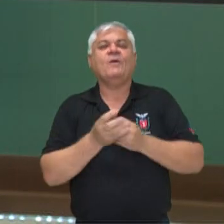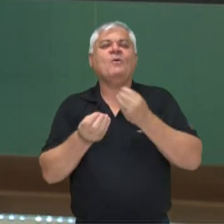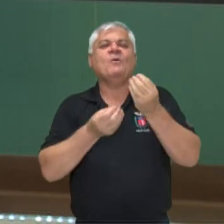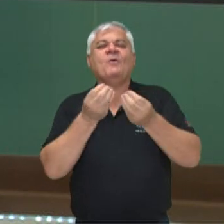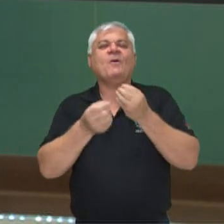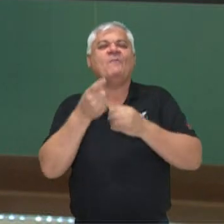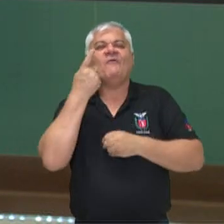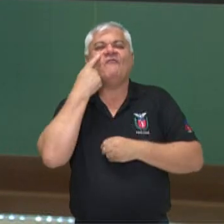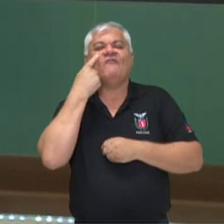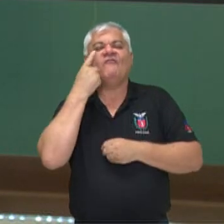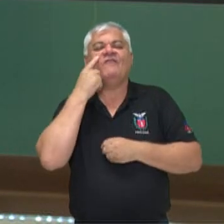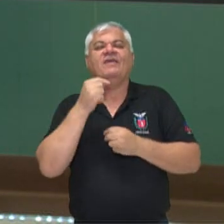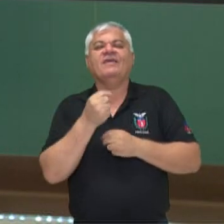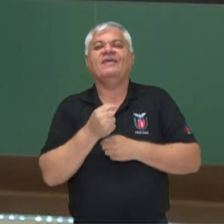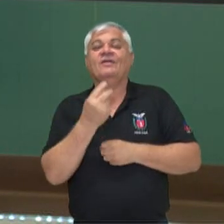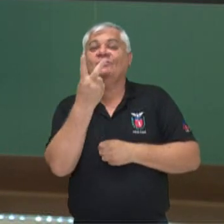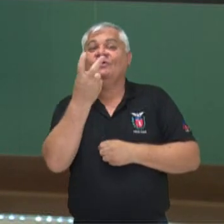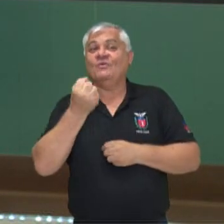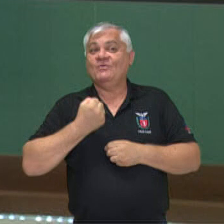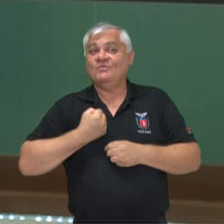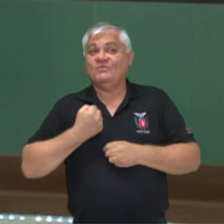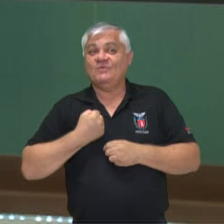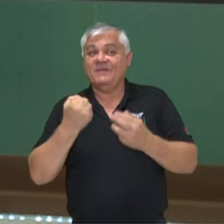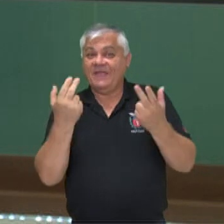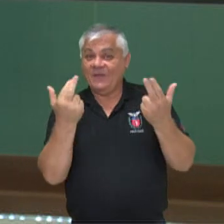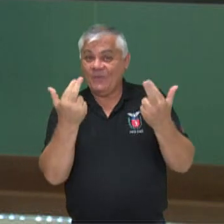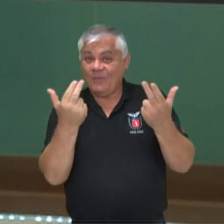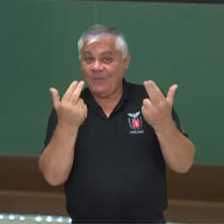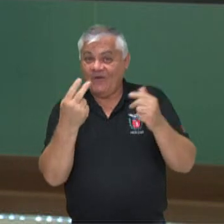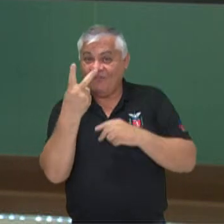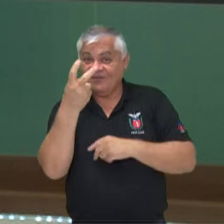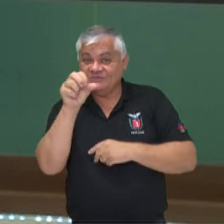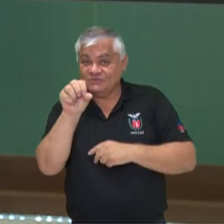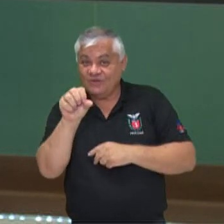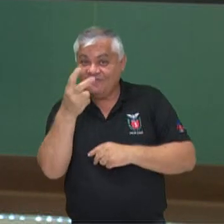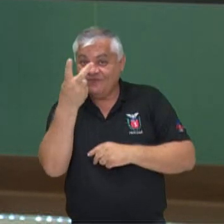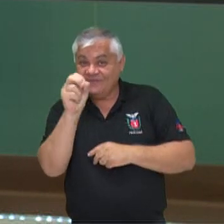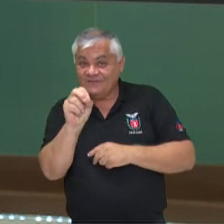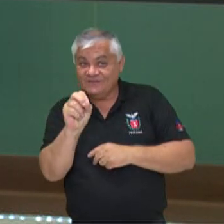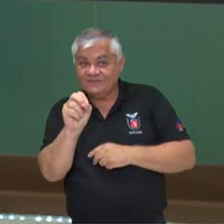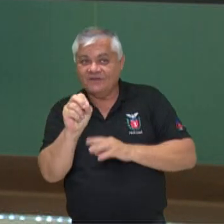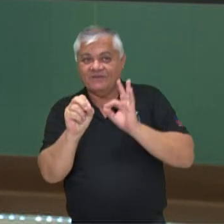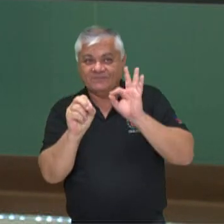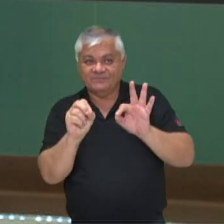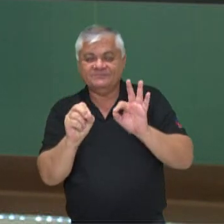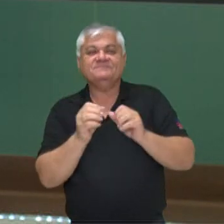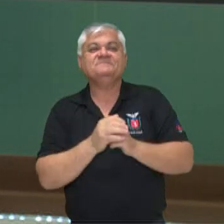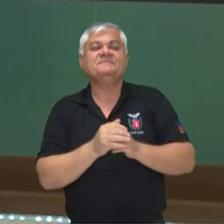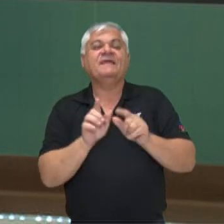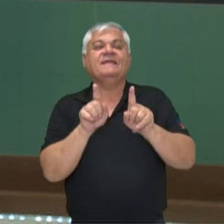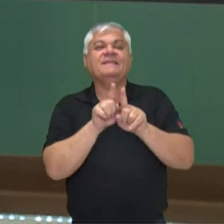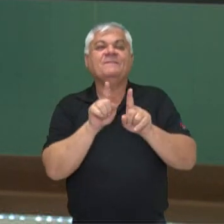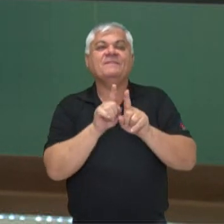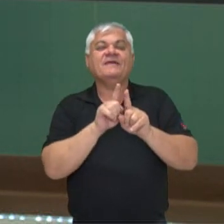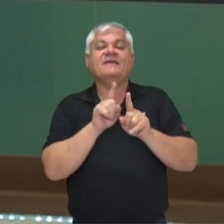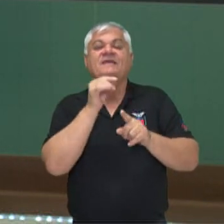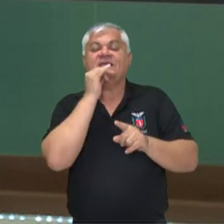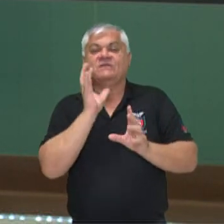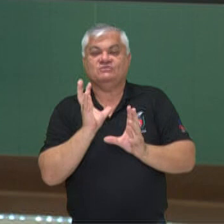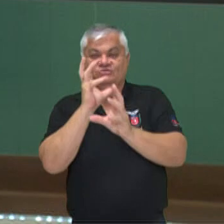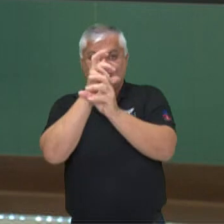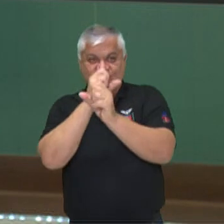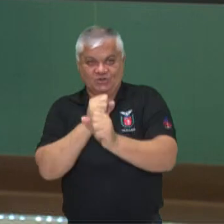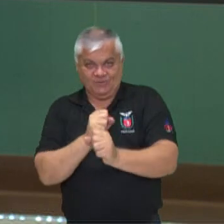vamos procurar 2 números que multiplicados dão esse primeiro aqui, ó, esse termo central, e que